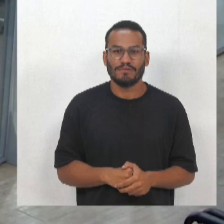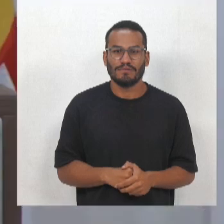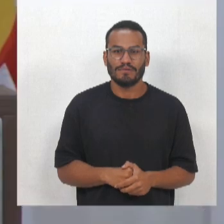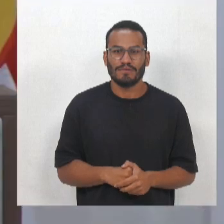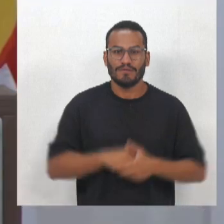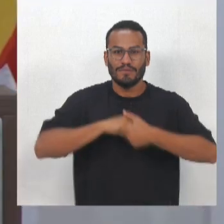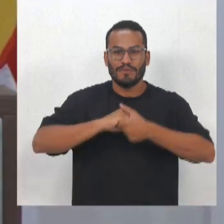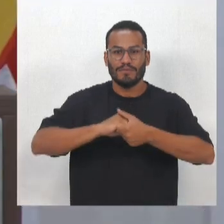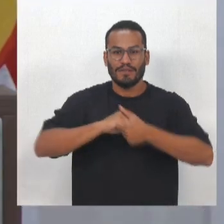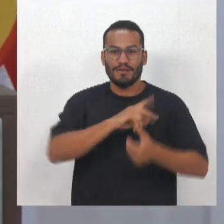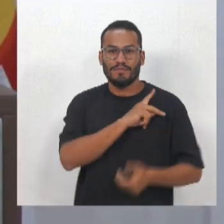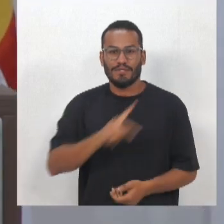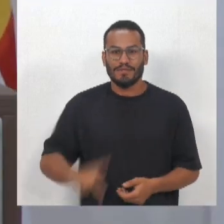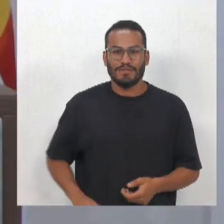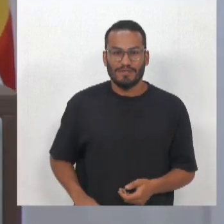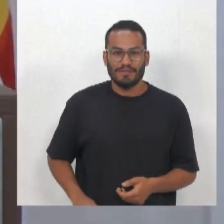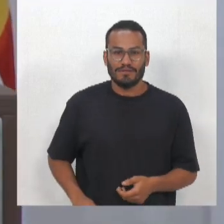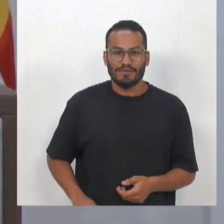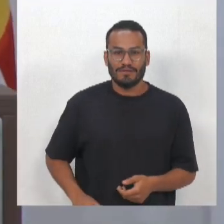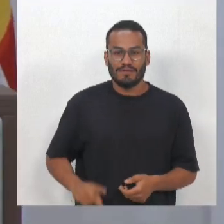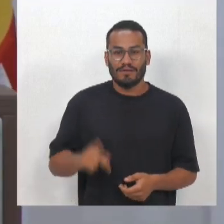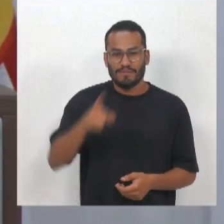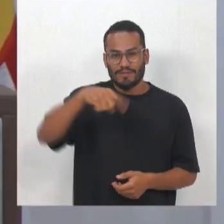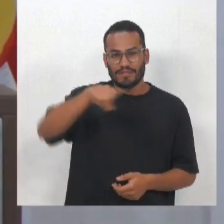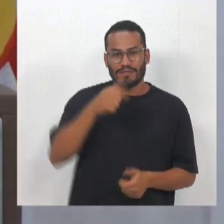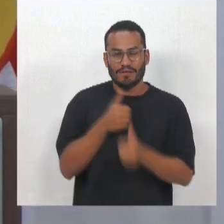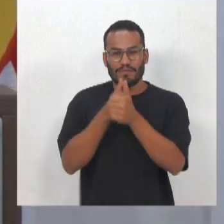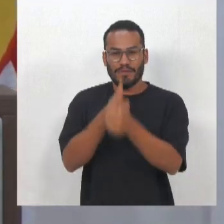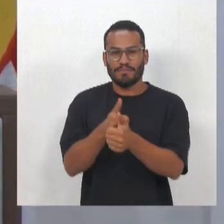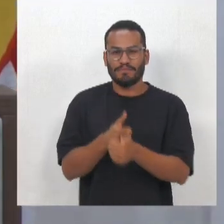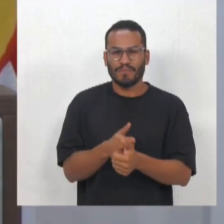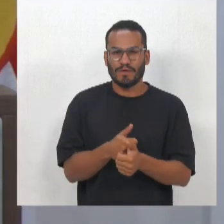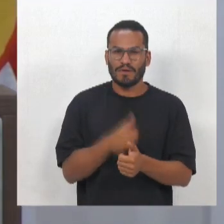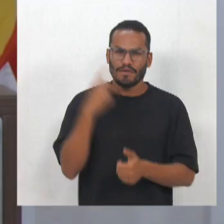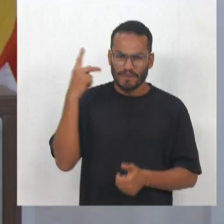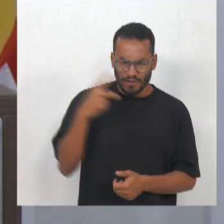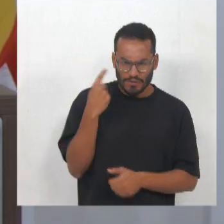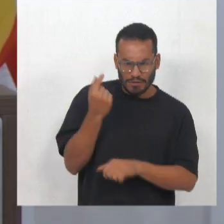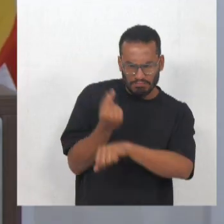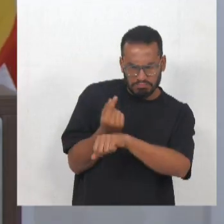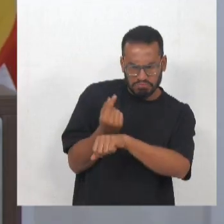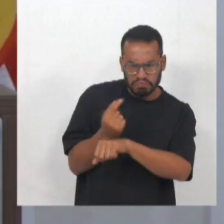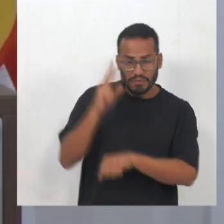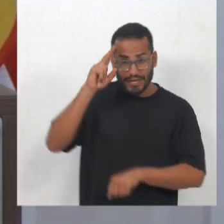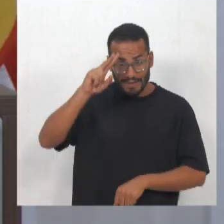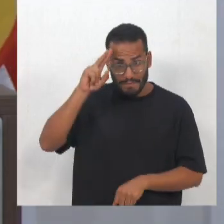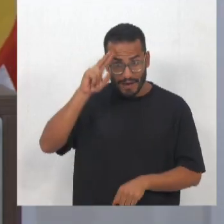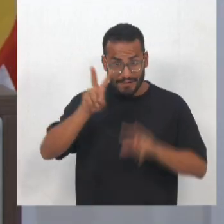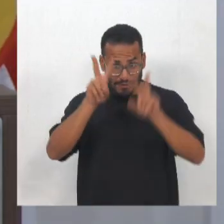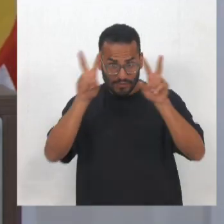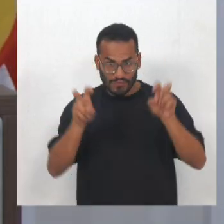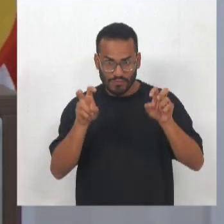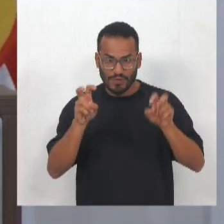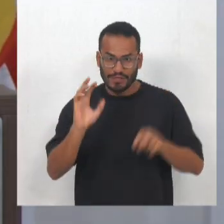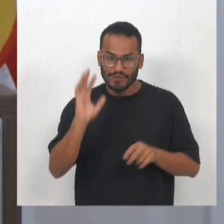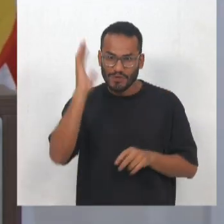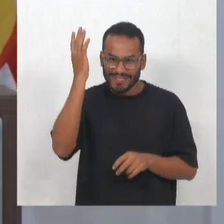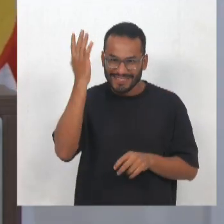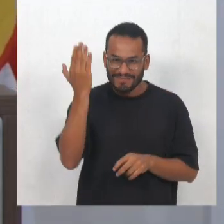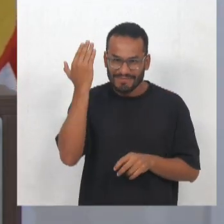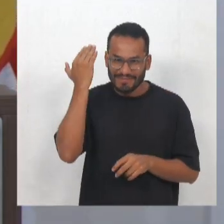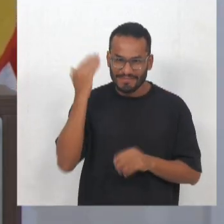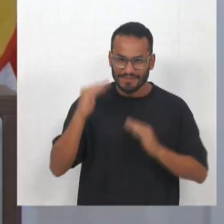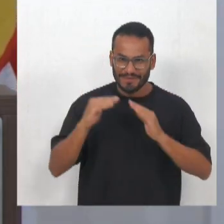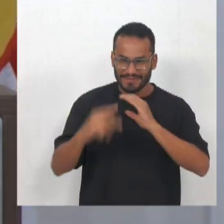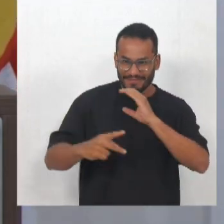Quero cumprimentar o presidente, colegas vereadores, amigos que nos acompanham. Aliás, vereadora Cristiano Loureiro, muito bem lembrado esse assunto. Nós trouxemos aqui, na